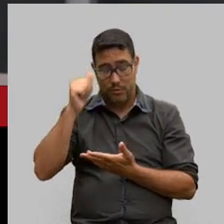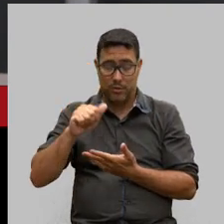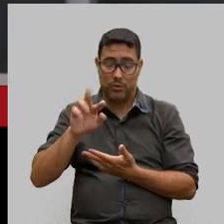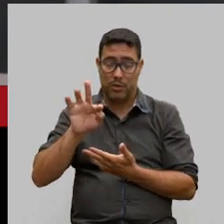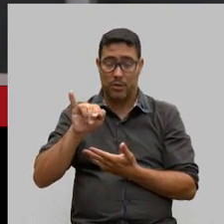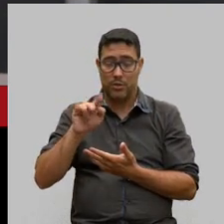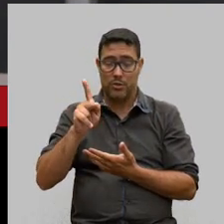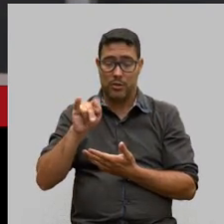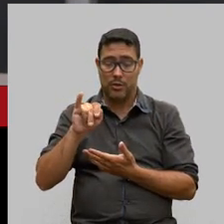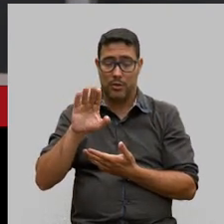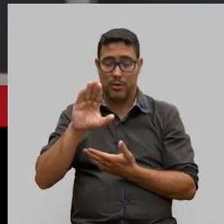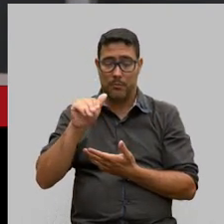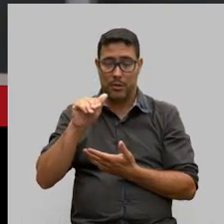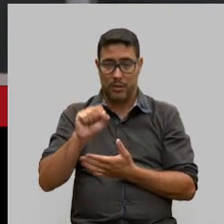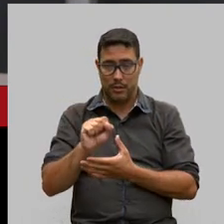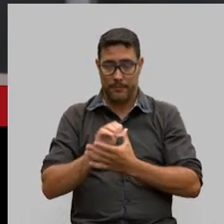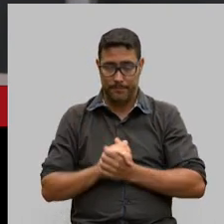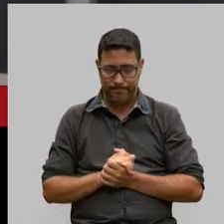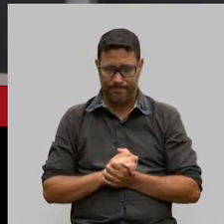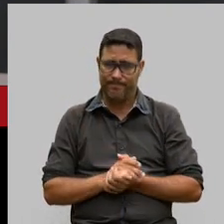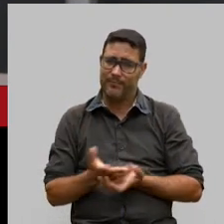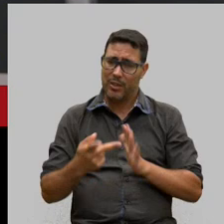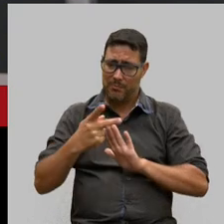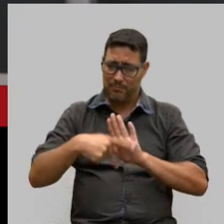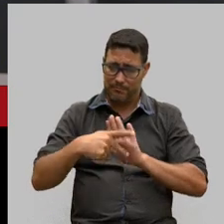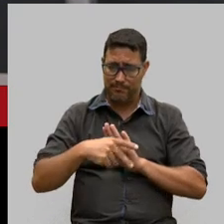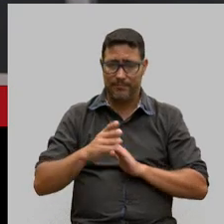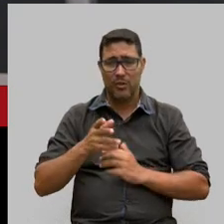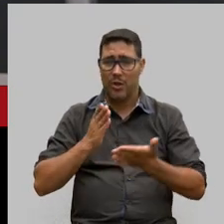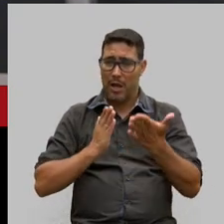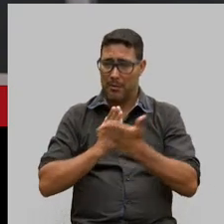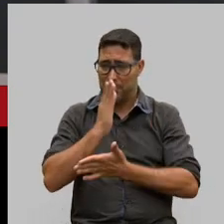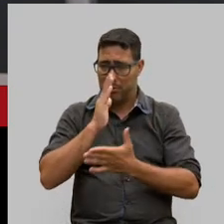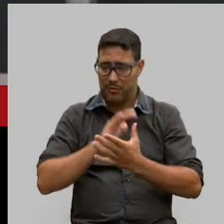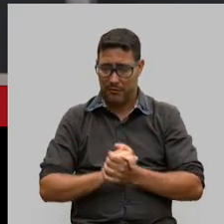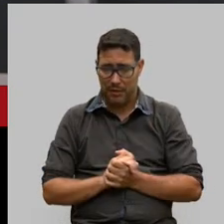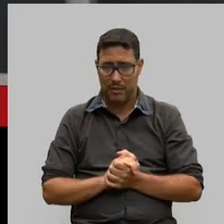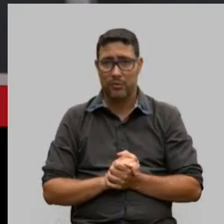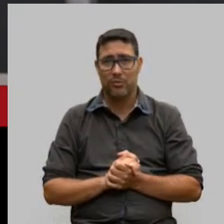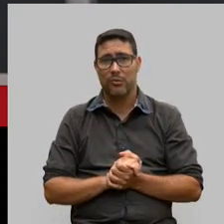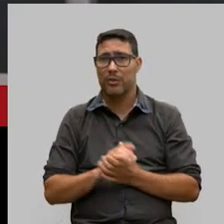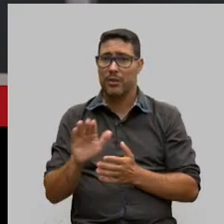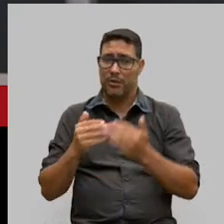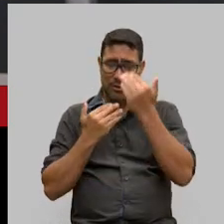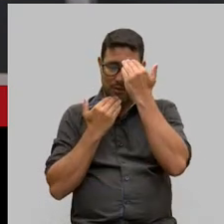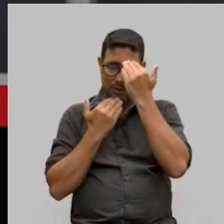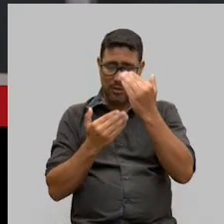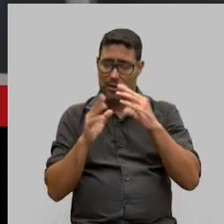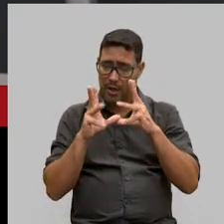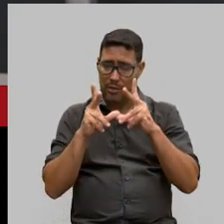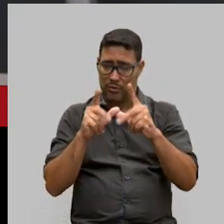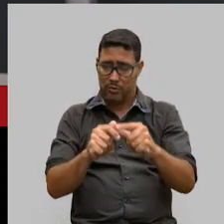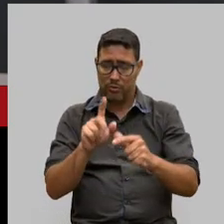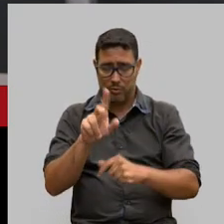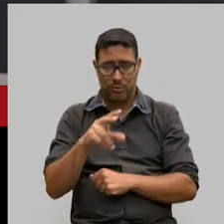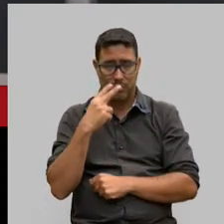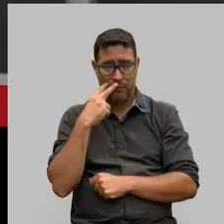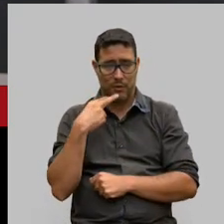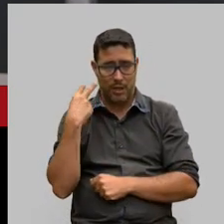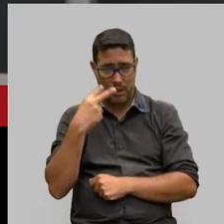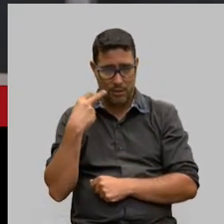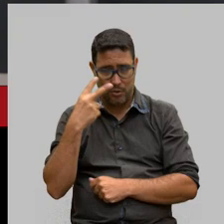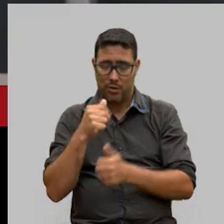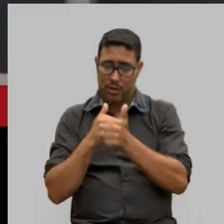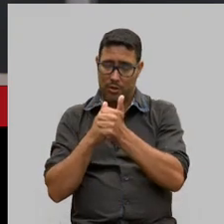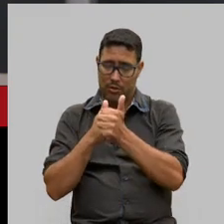atípicas ambos os projetos foram aprovados de forma unânime quero agradecer aqui a todos os vereadores ao companheiro